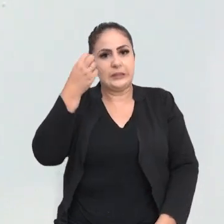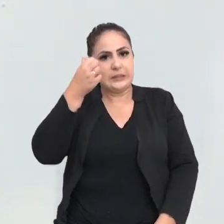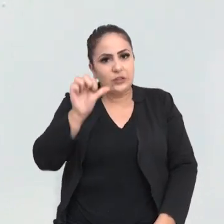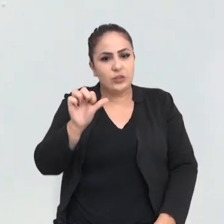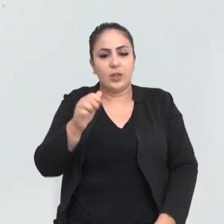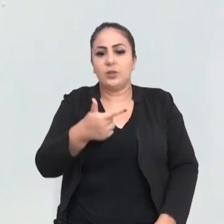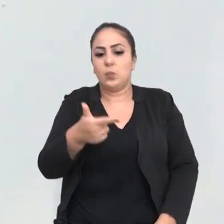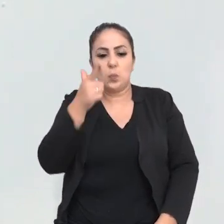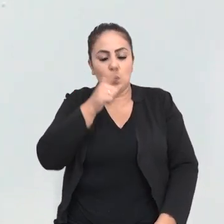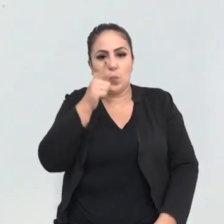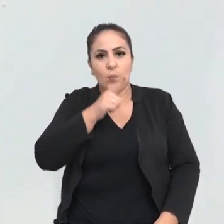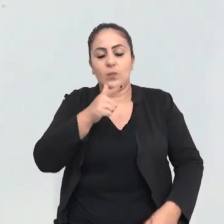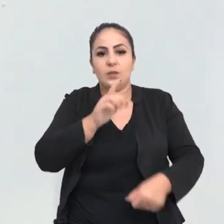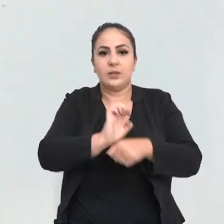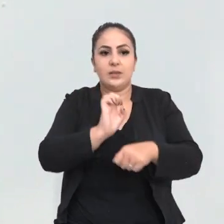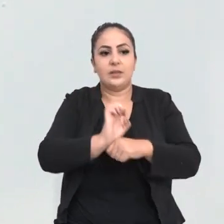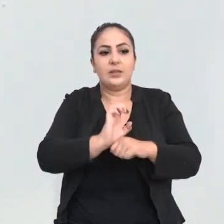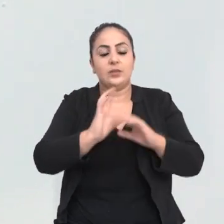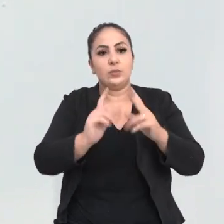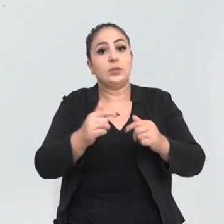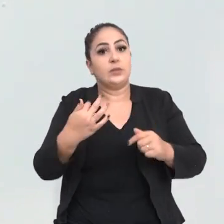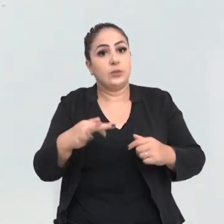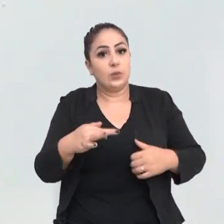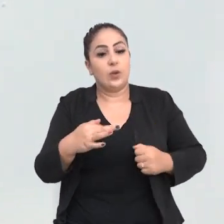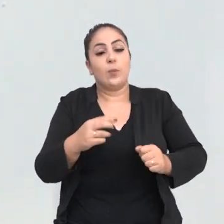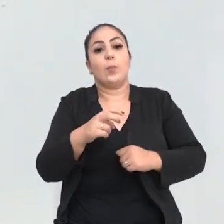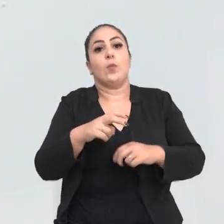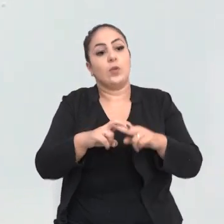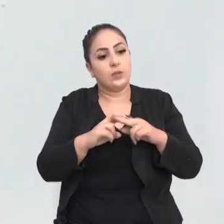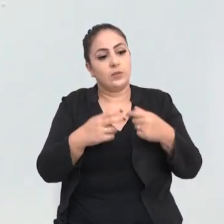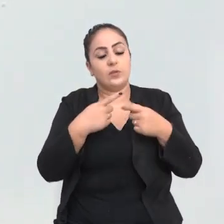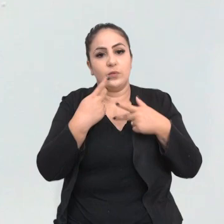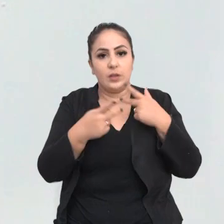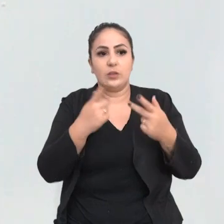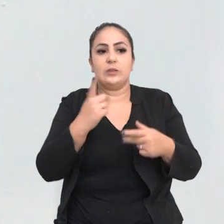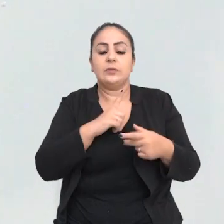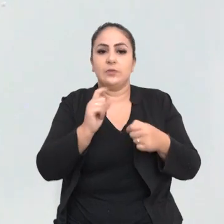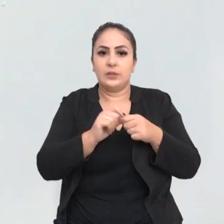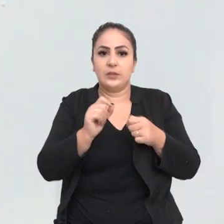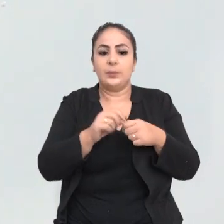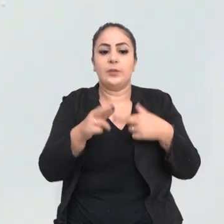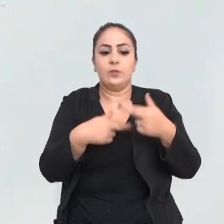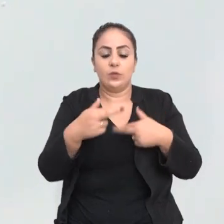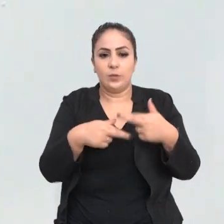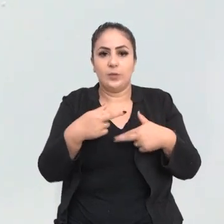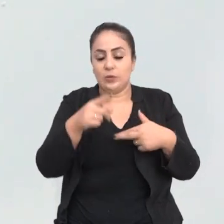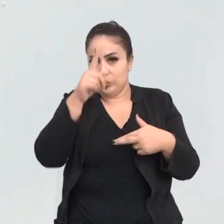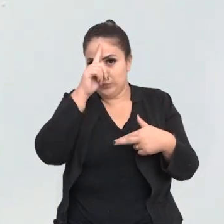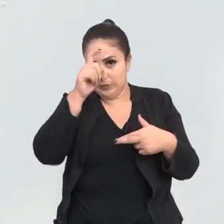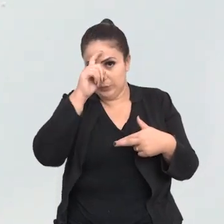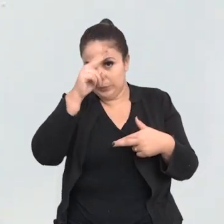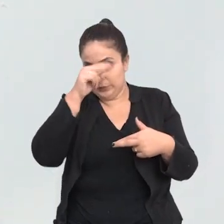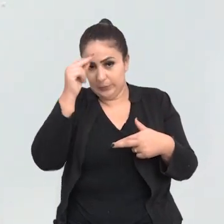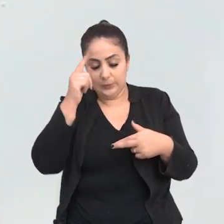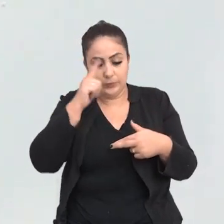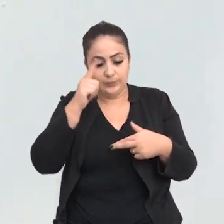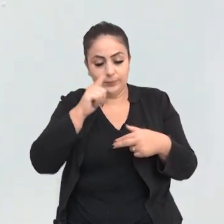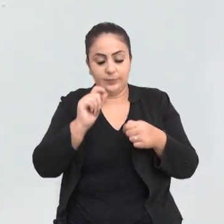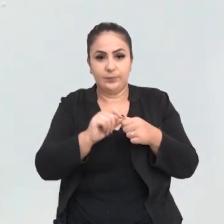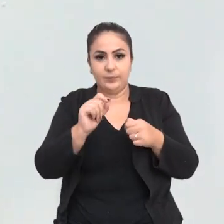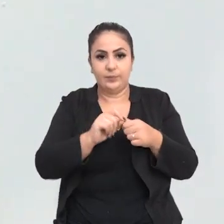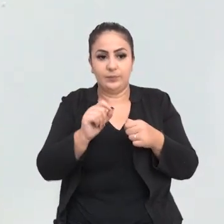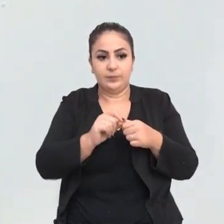A pessoa não consegue esperar isso aí, a pessoa vai lá porque tem dor. Então, eu sempre digo, tem que se fazer uma reforma no hospital municipal para